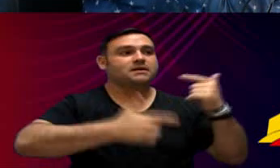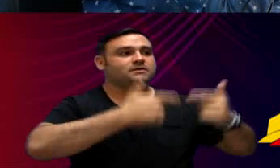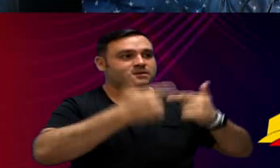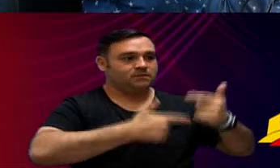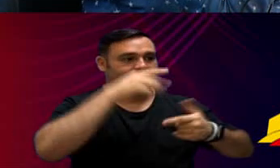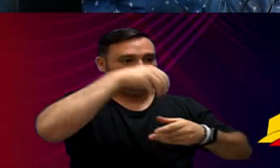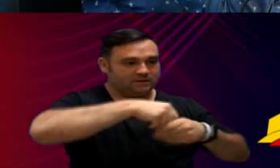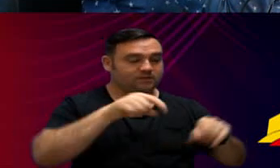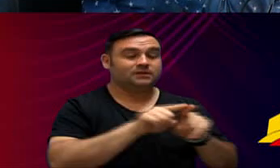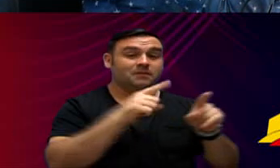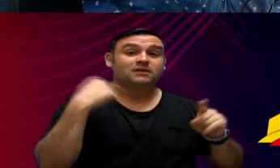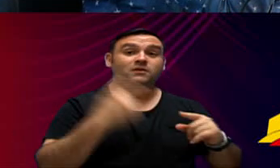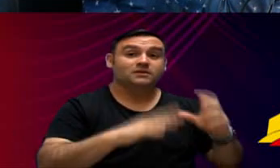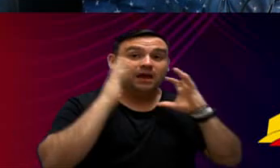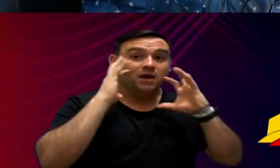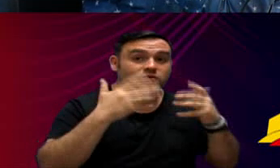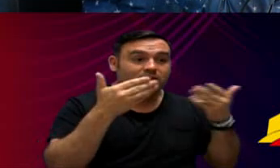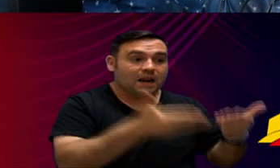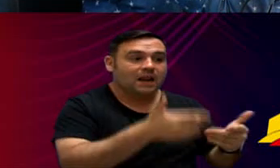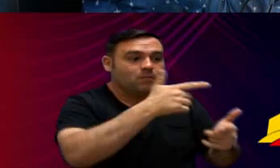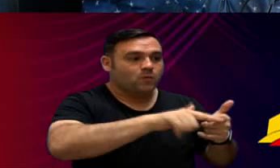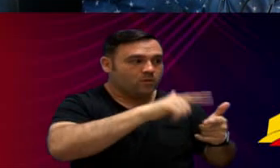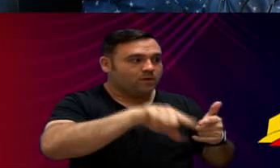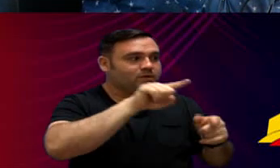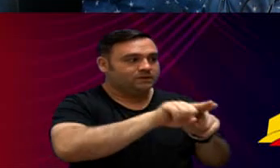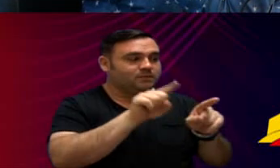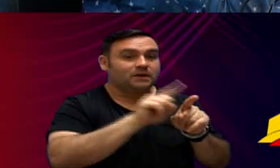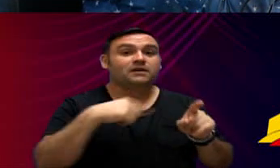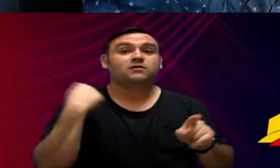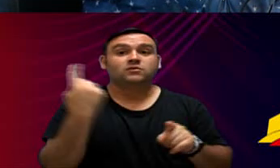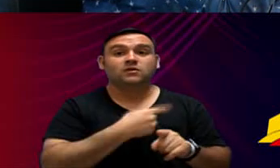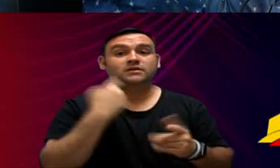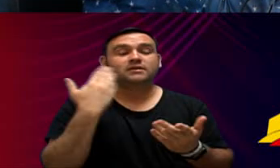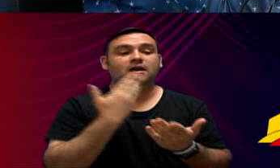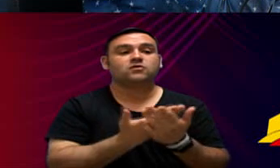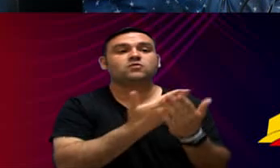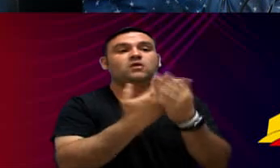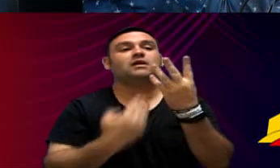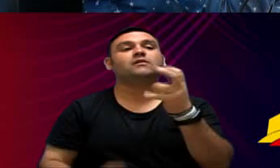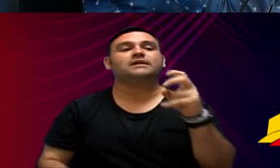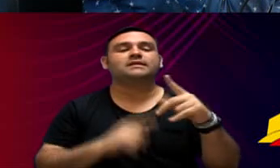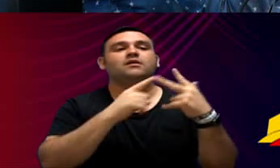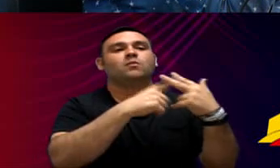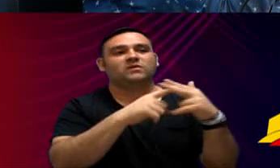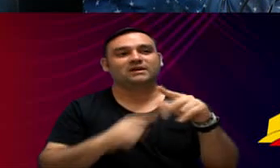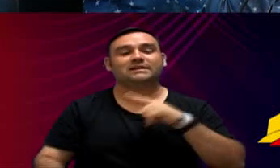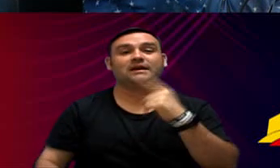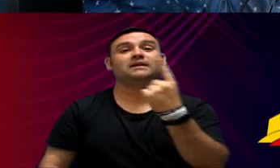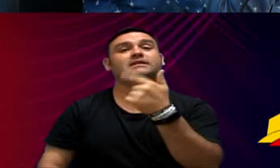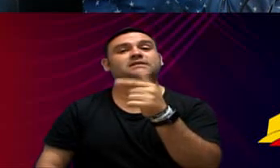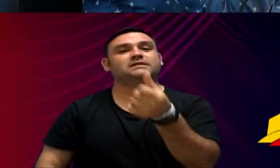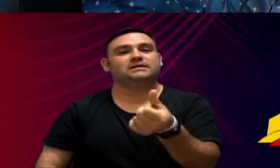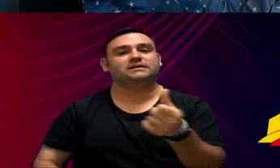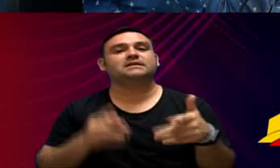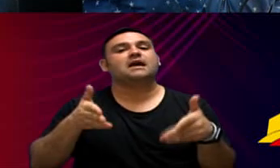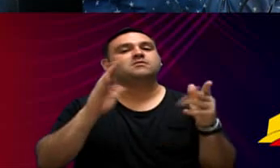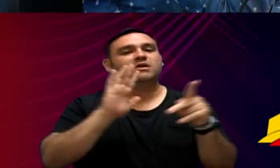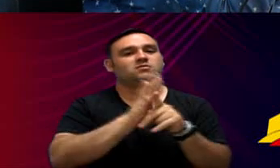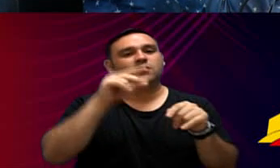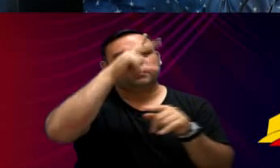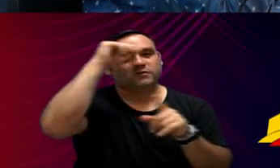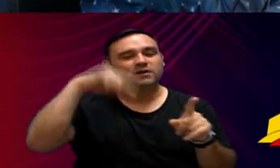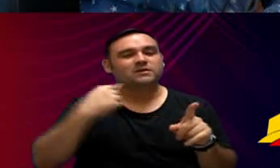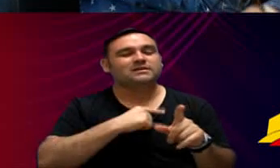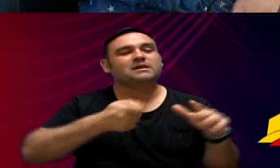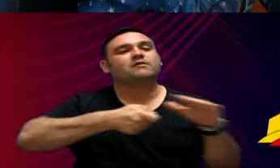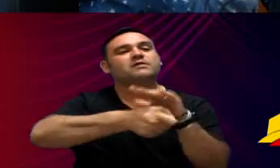no local, de qual nós estamos resolvendo as situações lá. Estamos em 45 escolas fazendo manutenção, nós temos 176 próprios, um investimento que